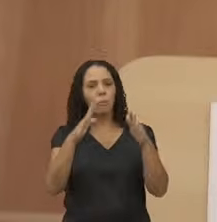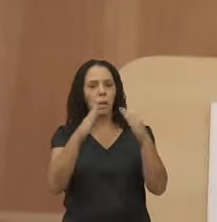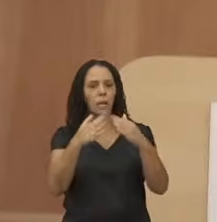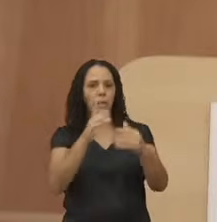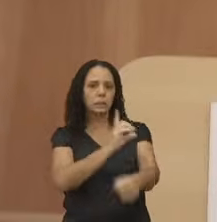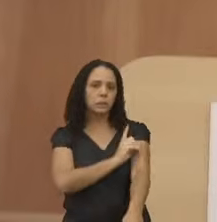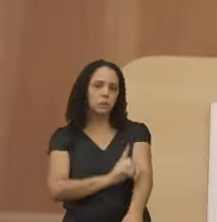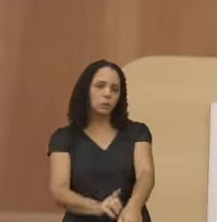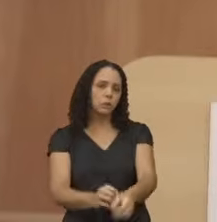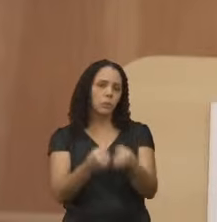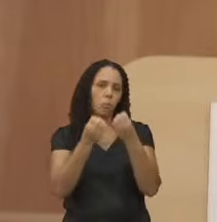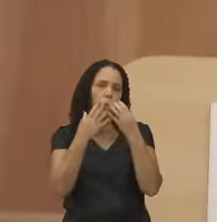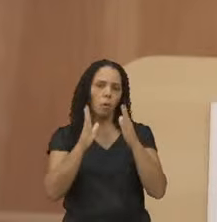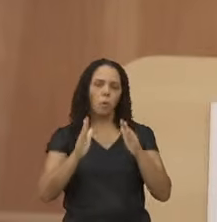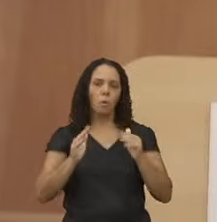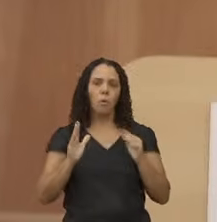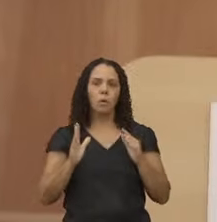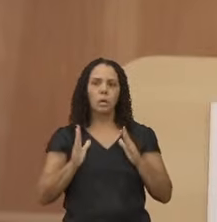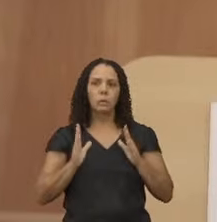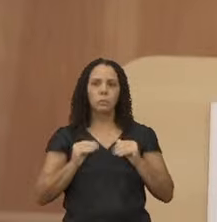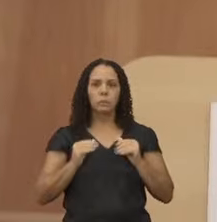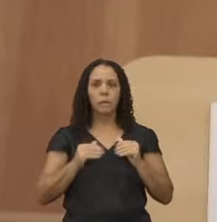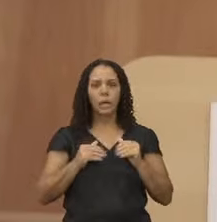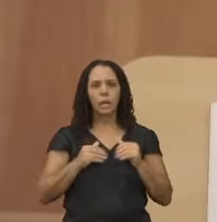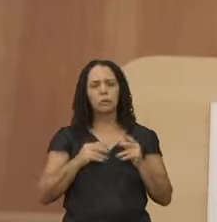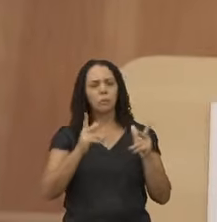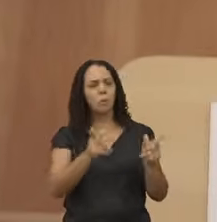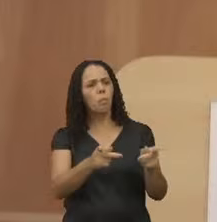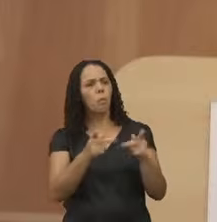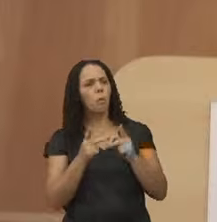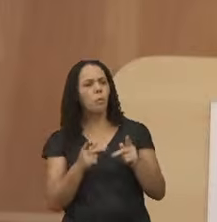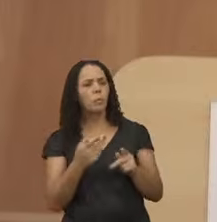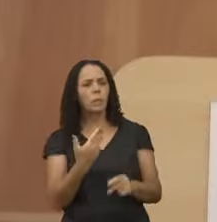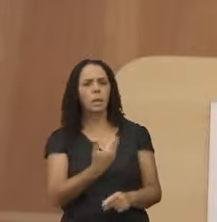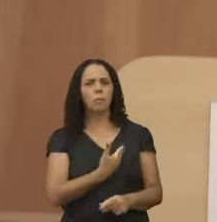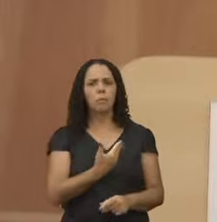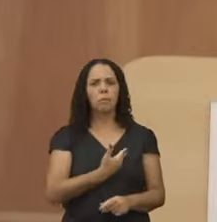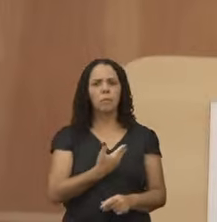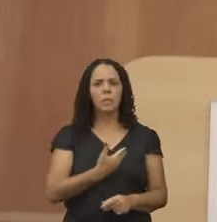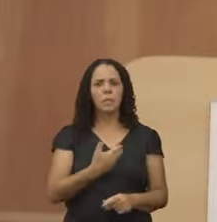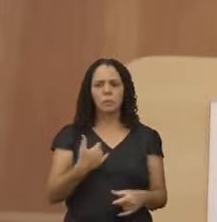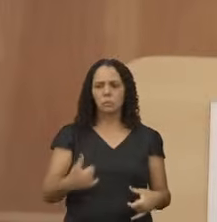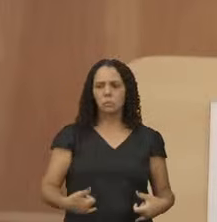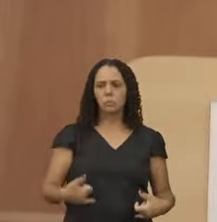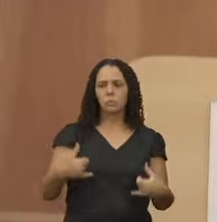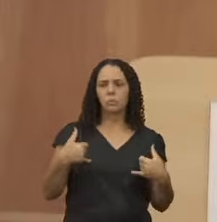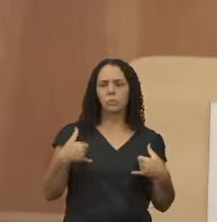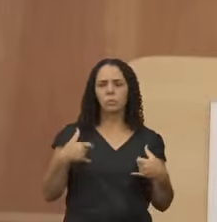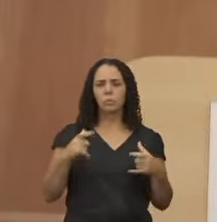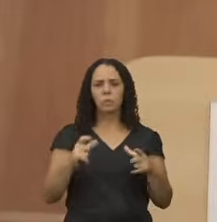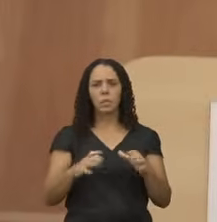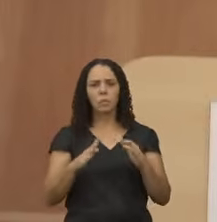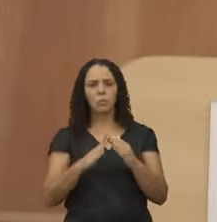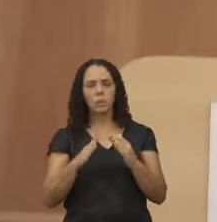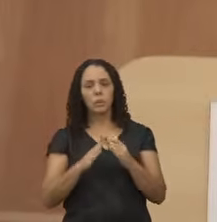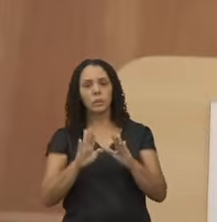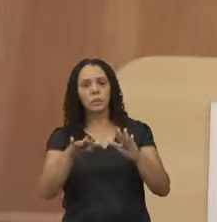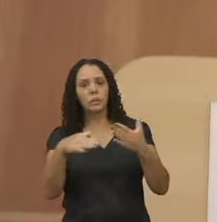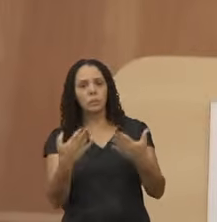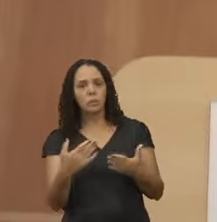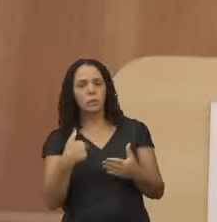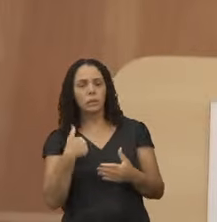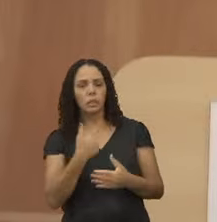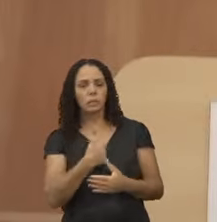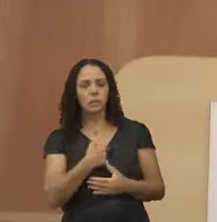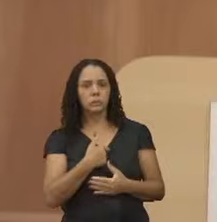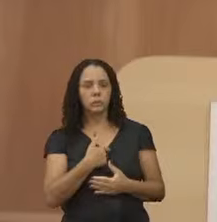digna, confortável, que te permita convidar amigos, que te permita confraternizar, que te permita sentir orgulho de onde você mora. E quando a gente adota a